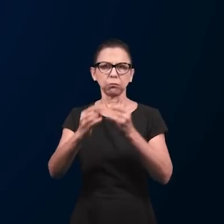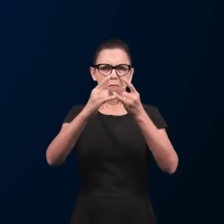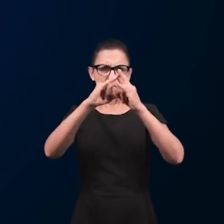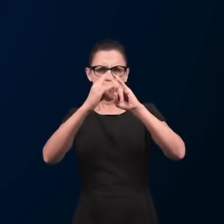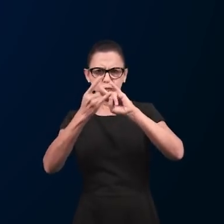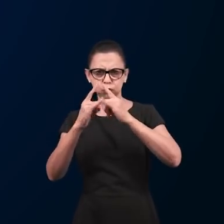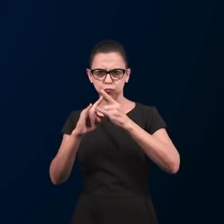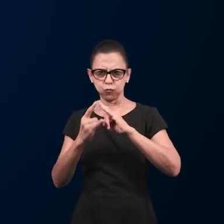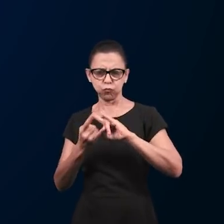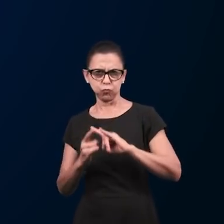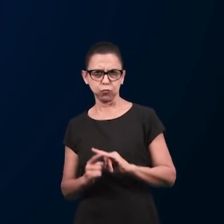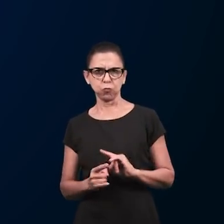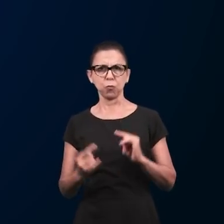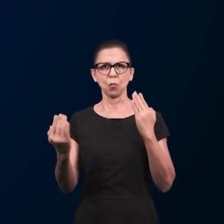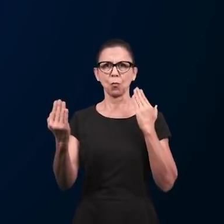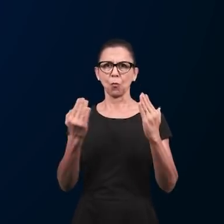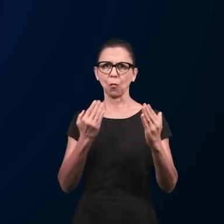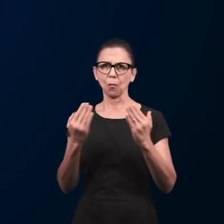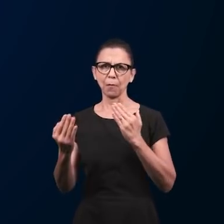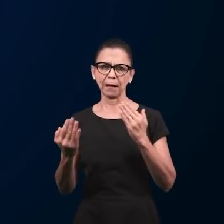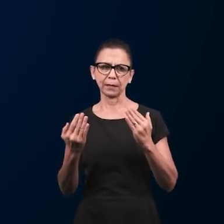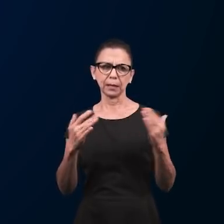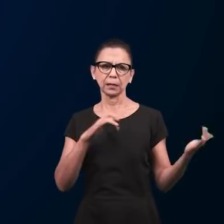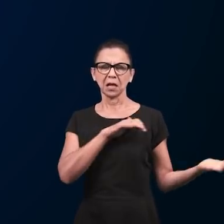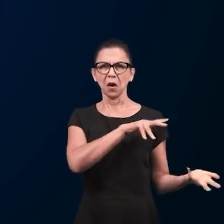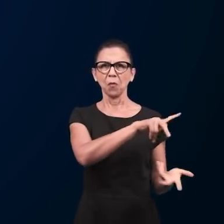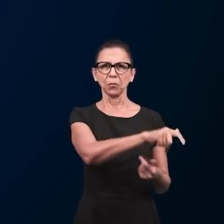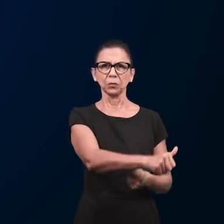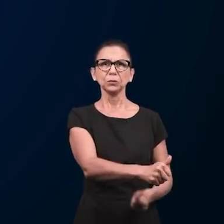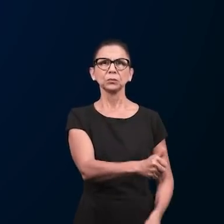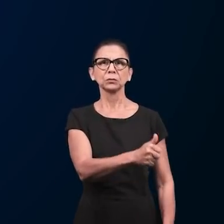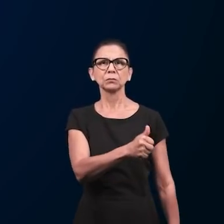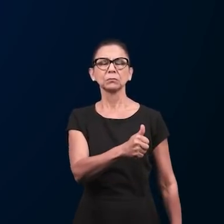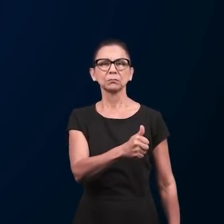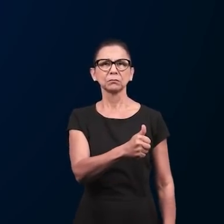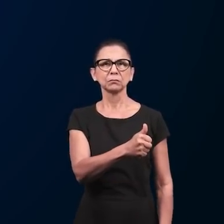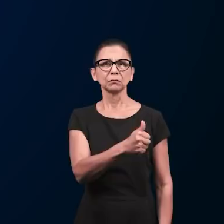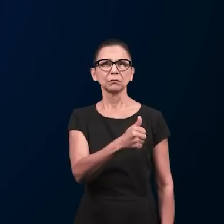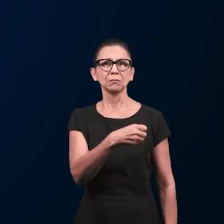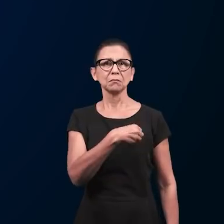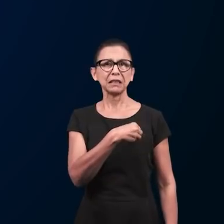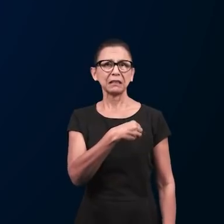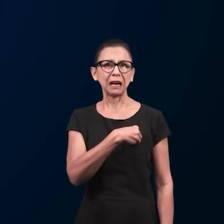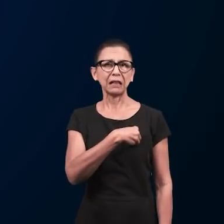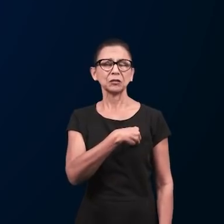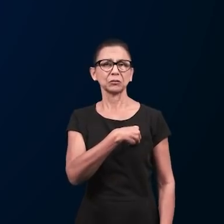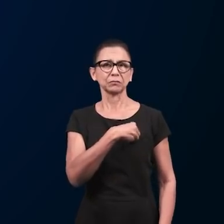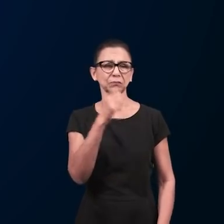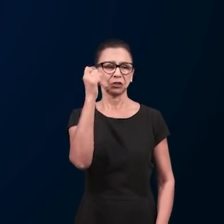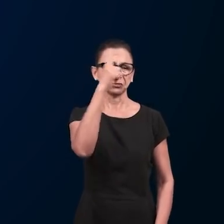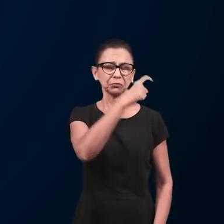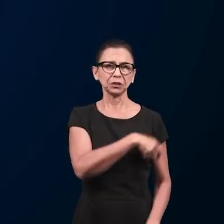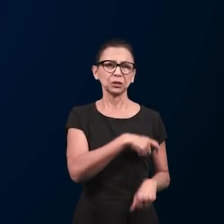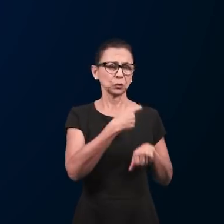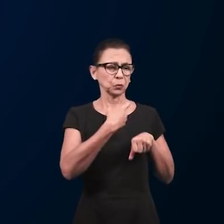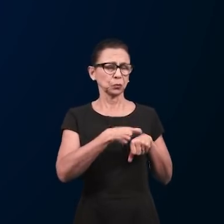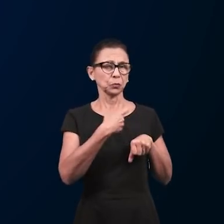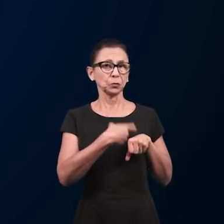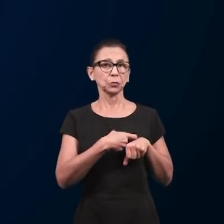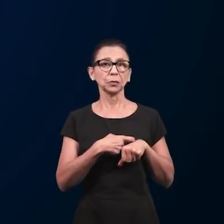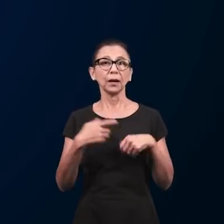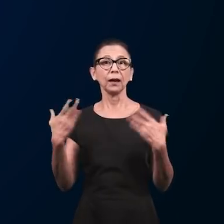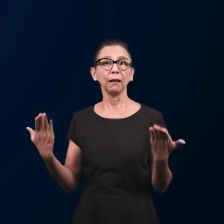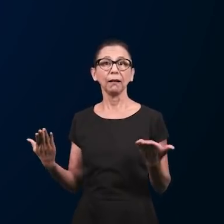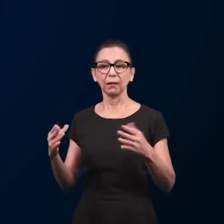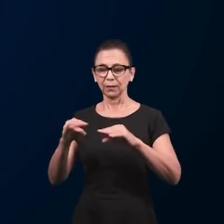contrários, dos acenos do mundo. Nós vemos isso profeticamente. E a semente que caiu em boa terra fala